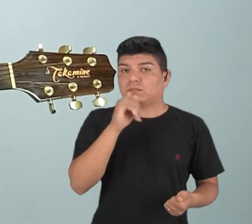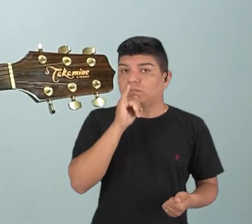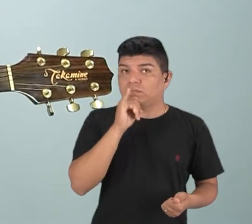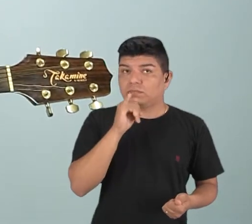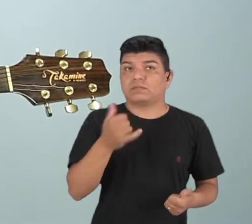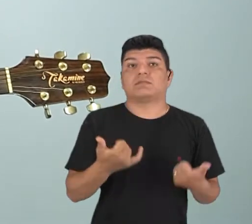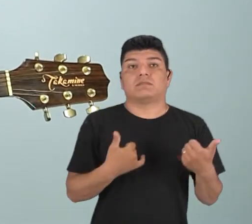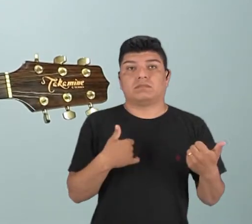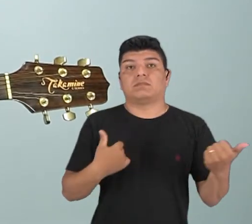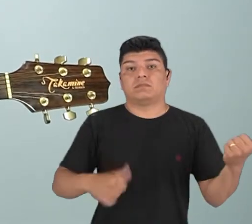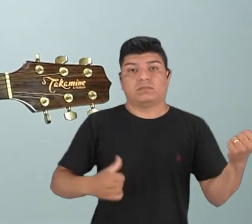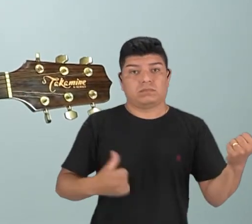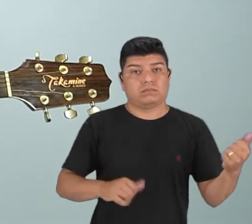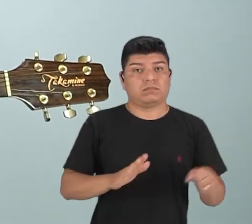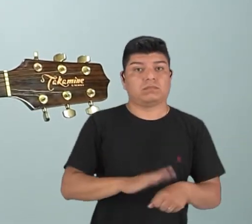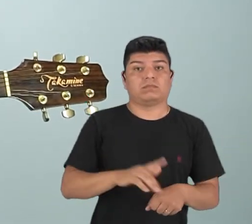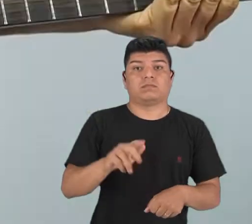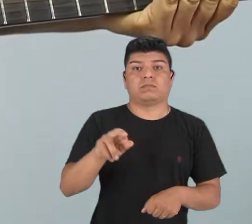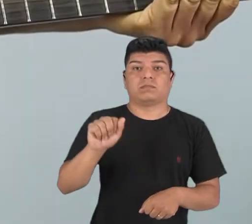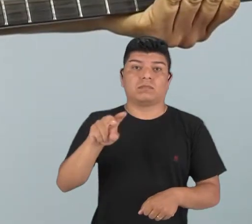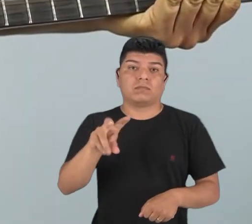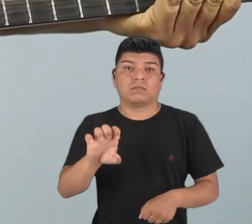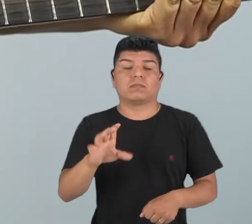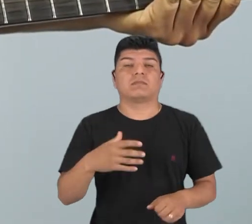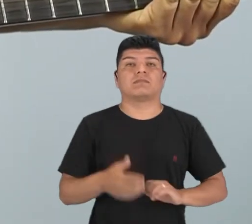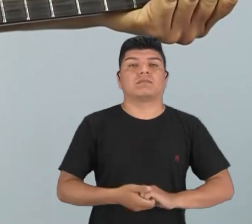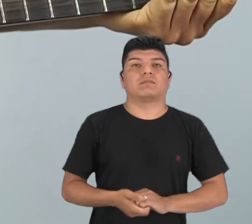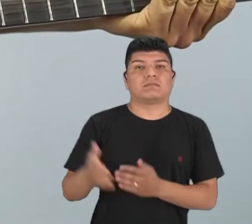exemplo, né, de um som mais grave.